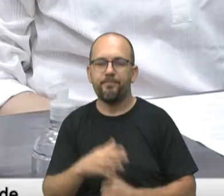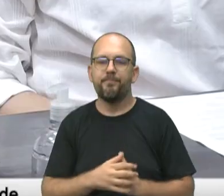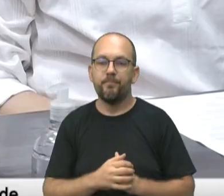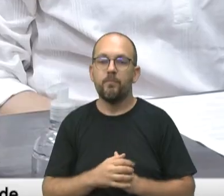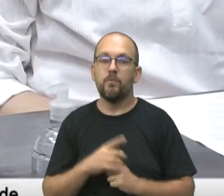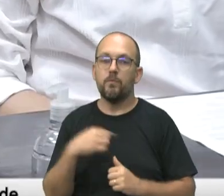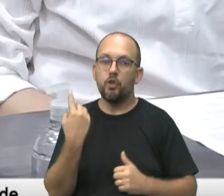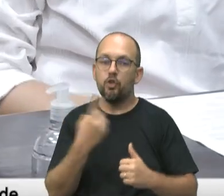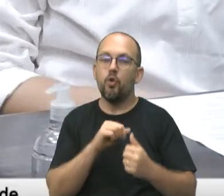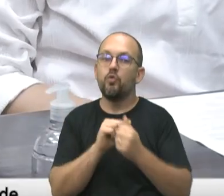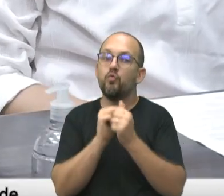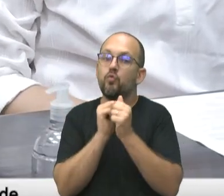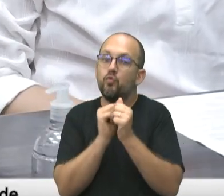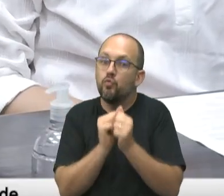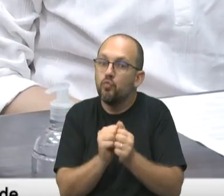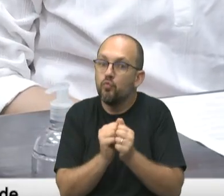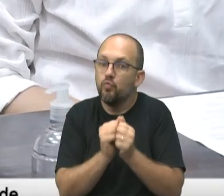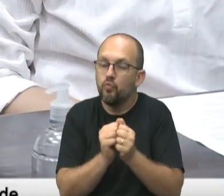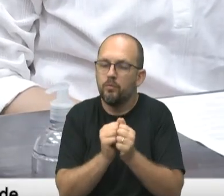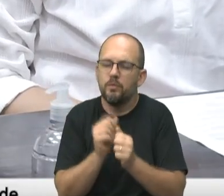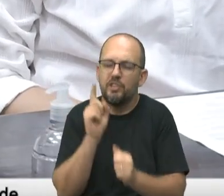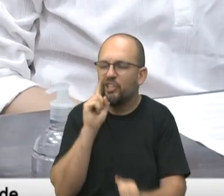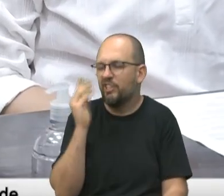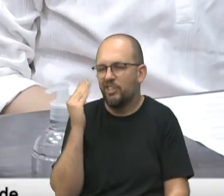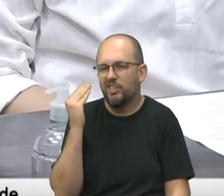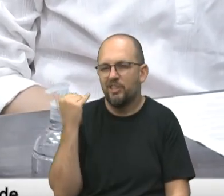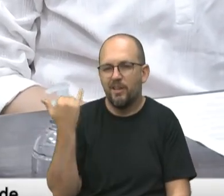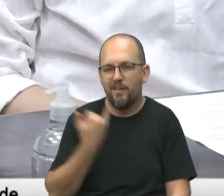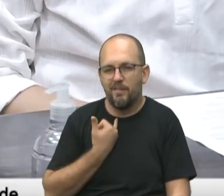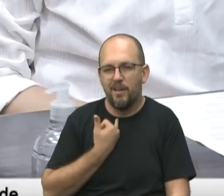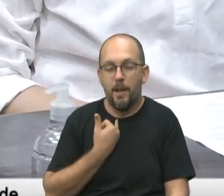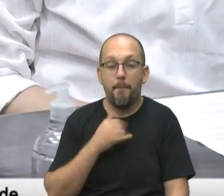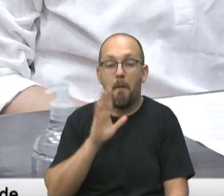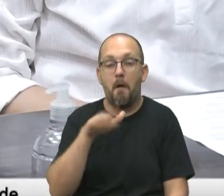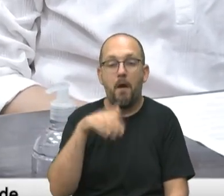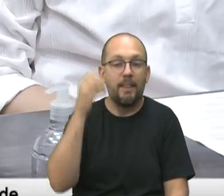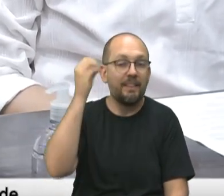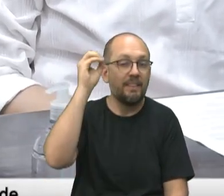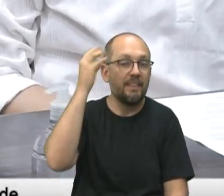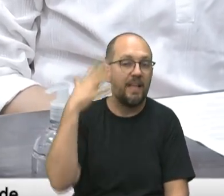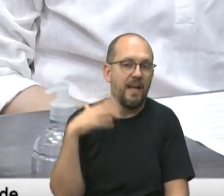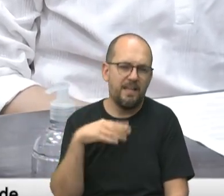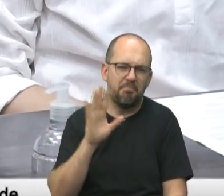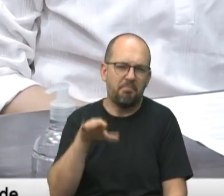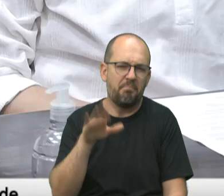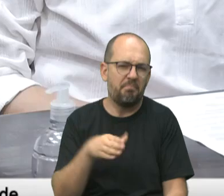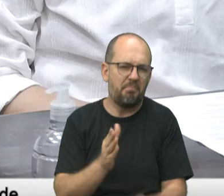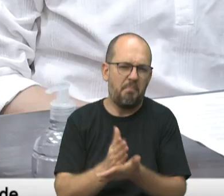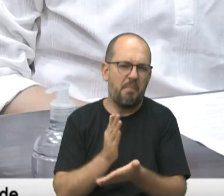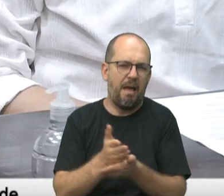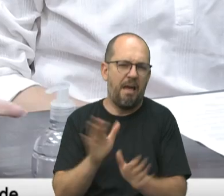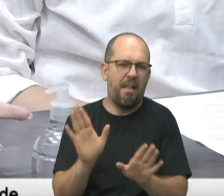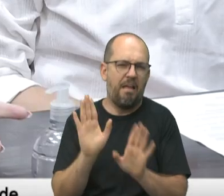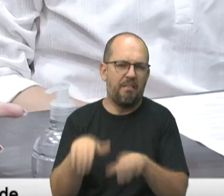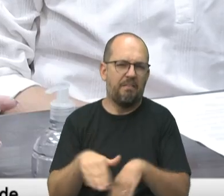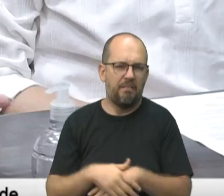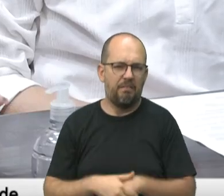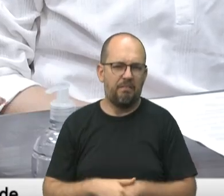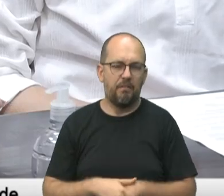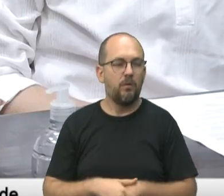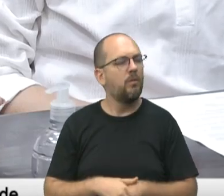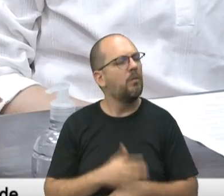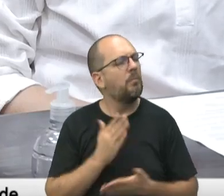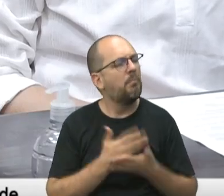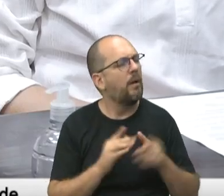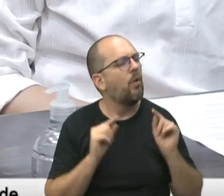todos juntos. Dia desses me disseram assim, Dani, para com esse negócio. Que negócio?